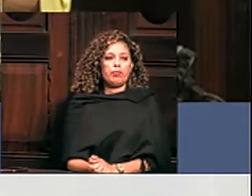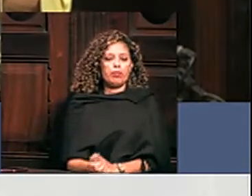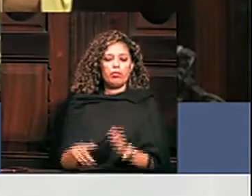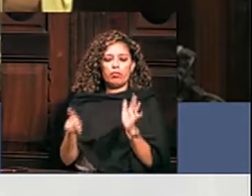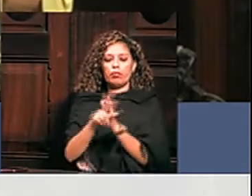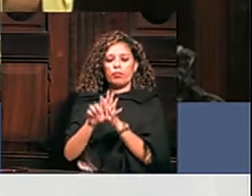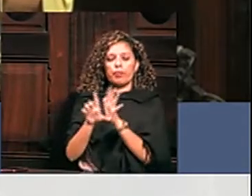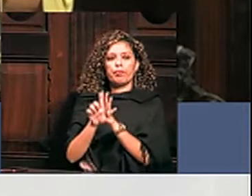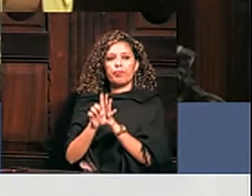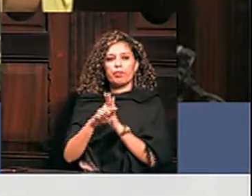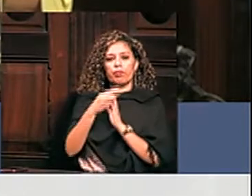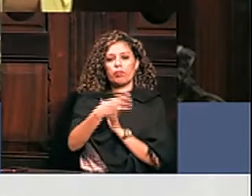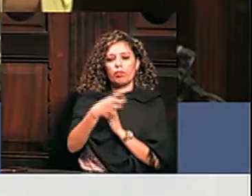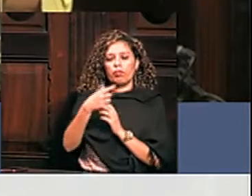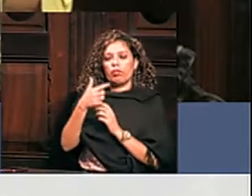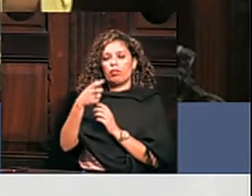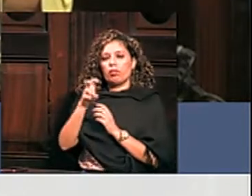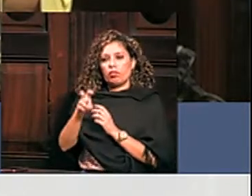Projeto de lei